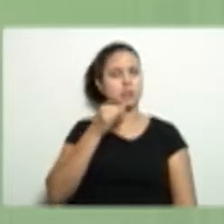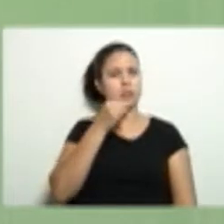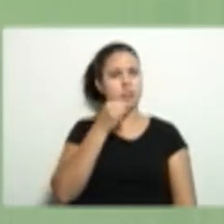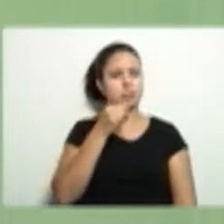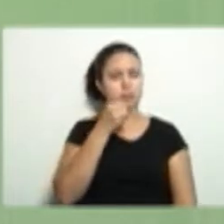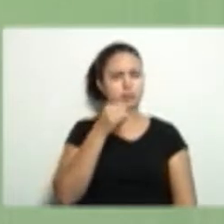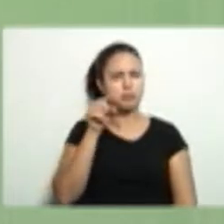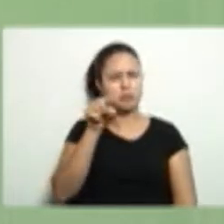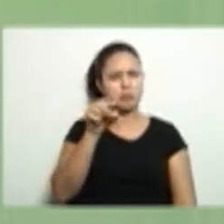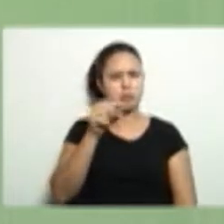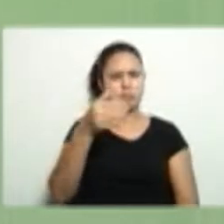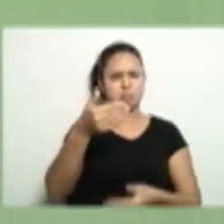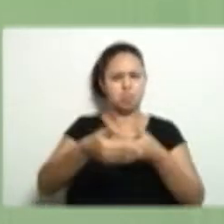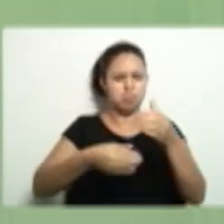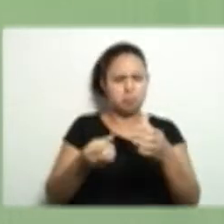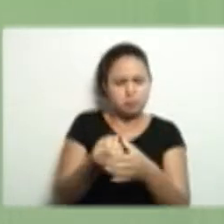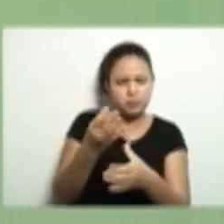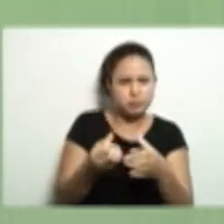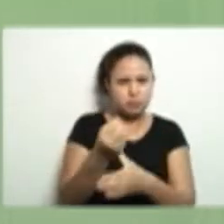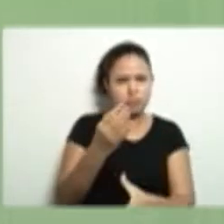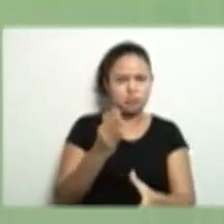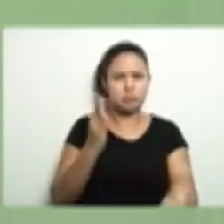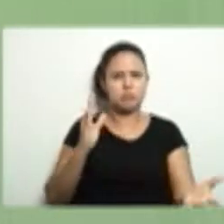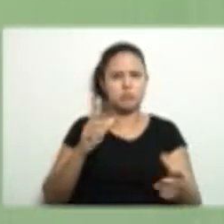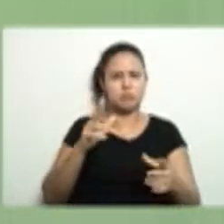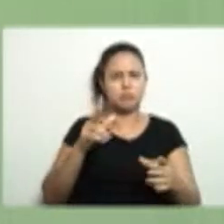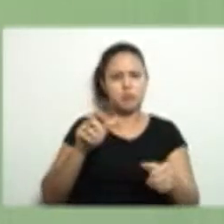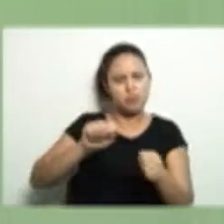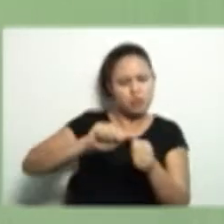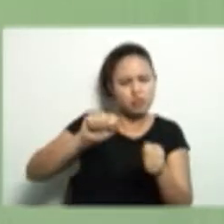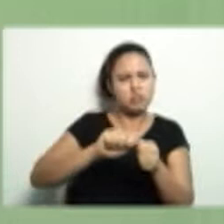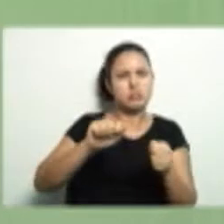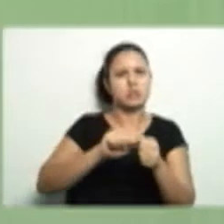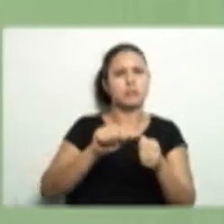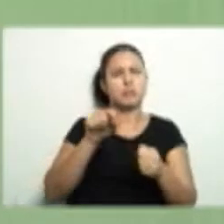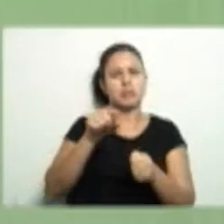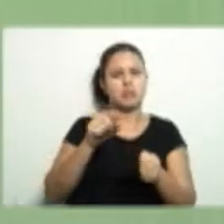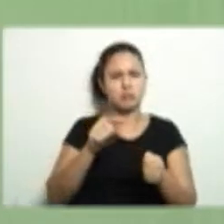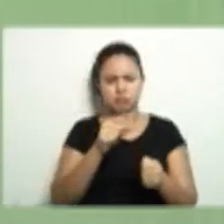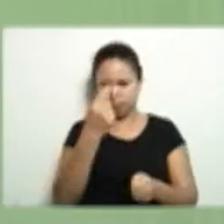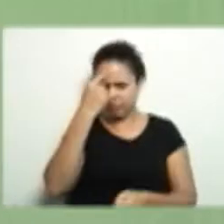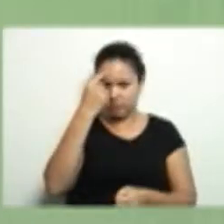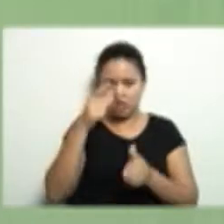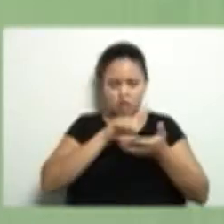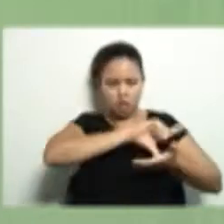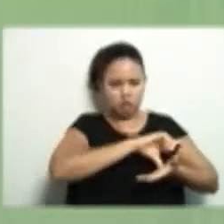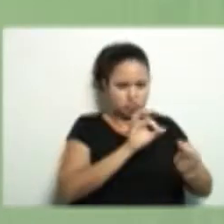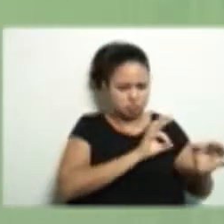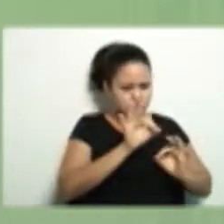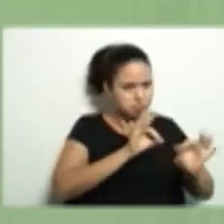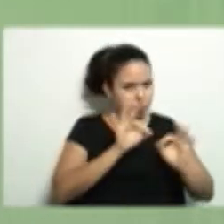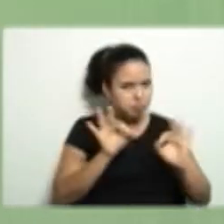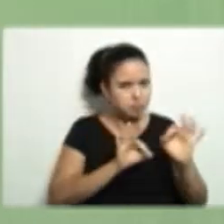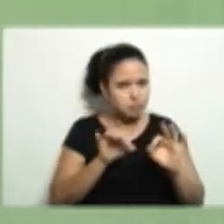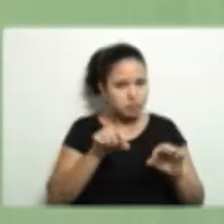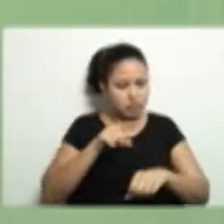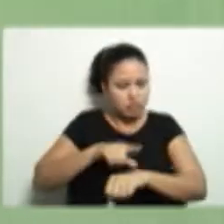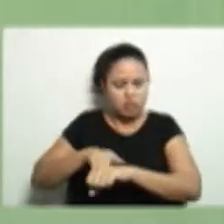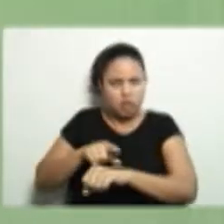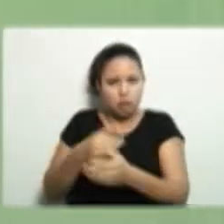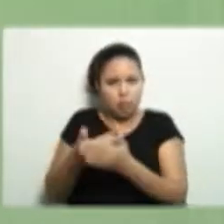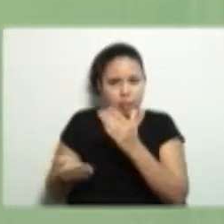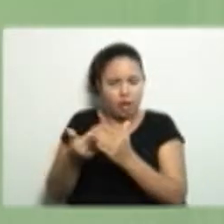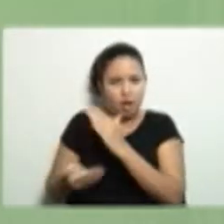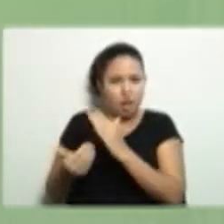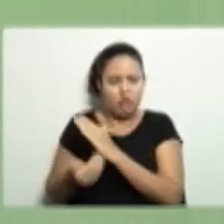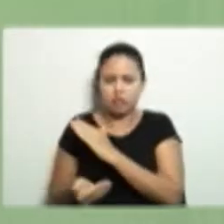lógico as etapas de produção, você não vai perder tempo fazendo coisas erradas ou voltando para refazer algo que ficou mal